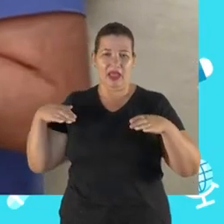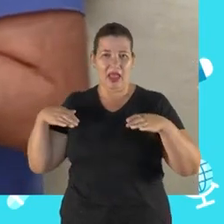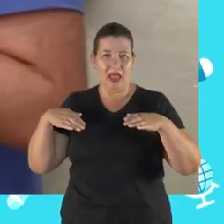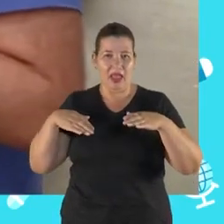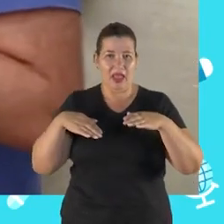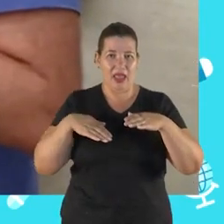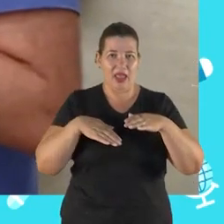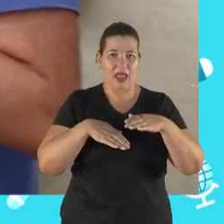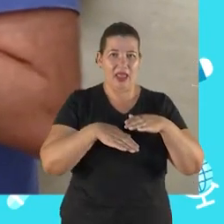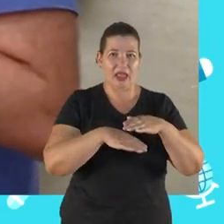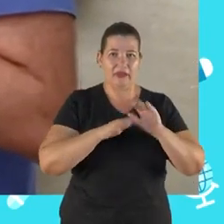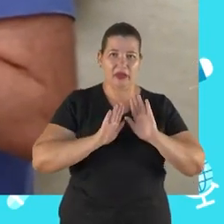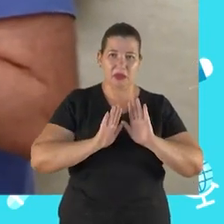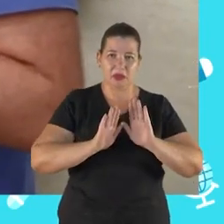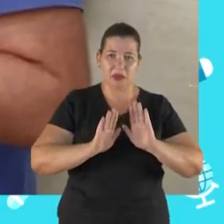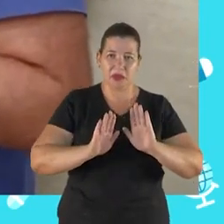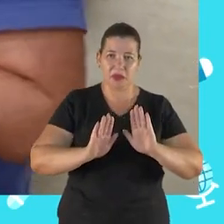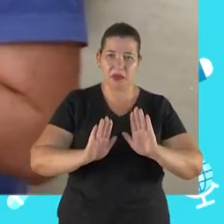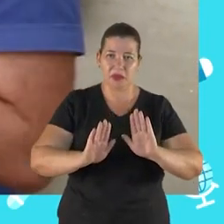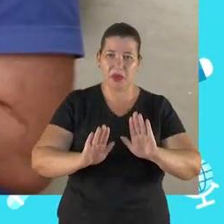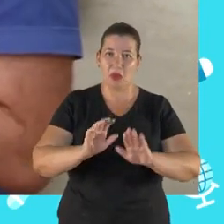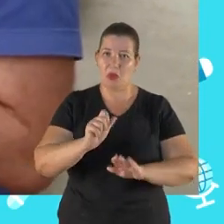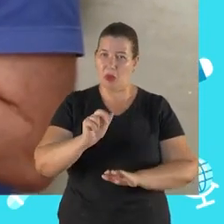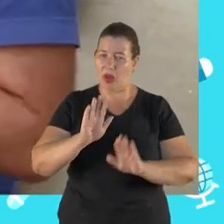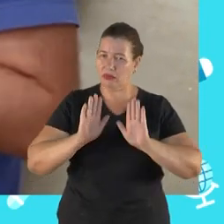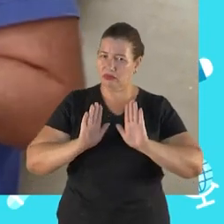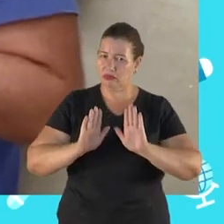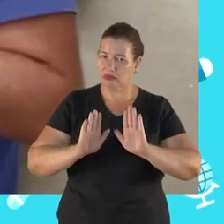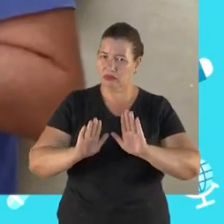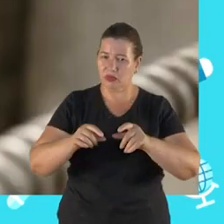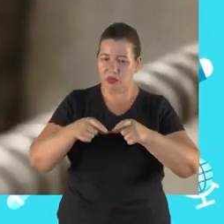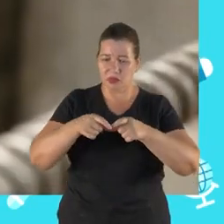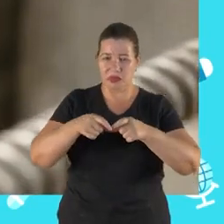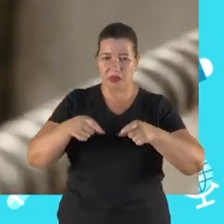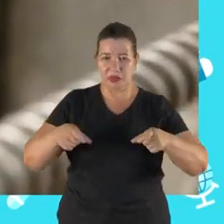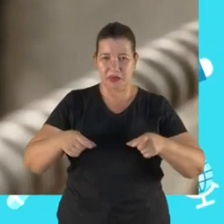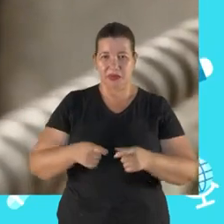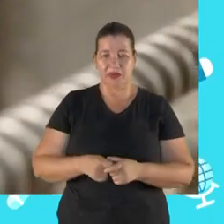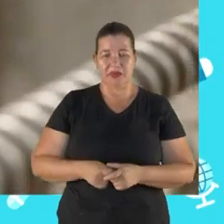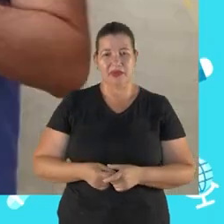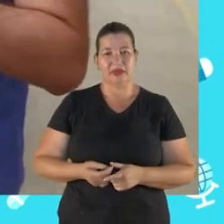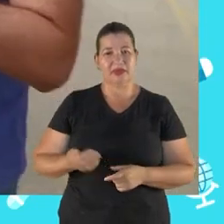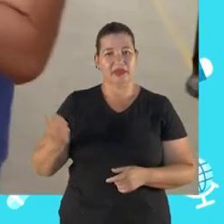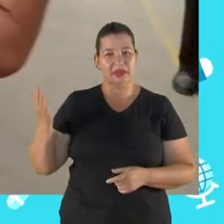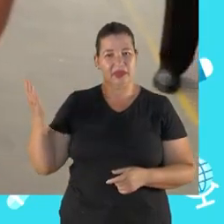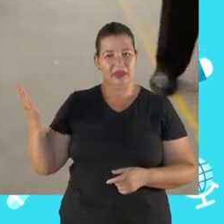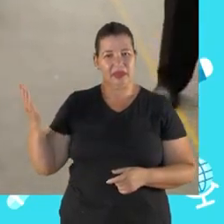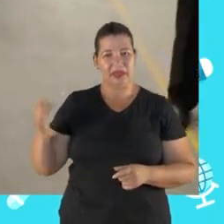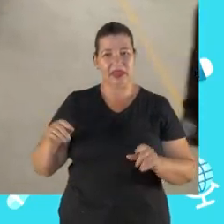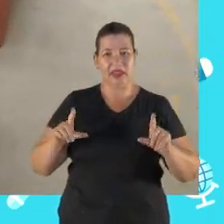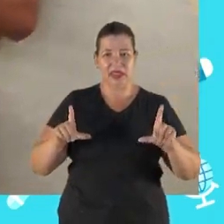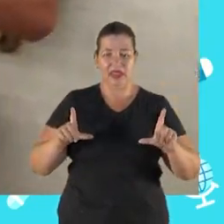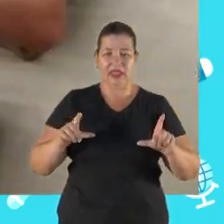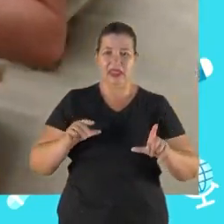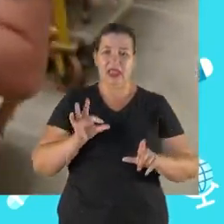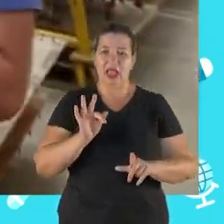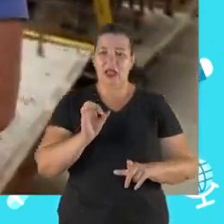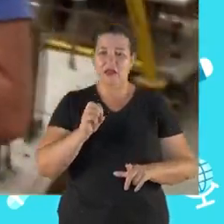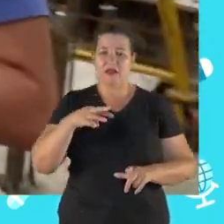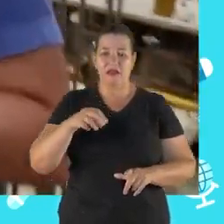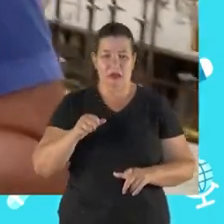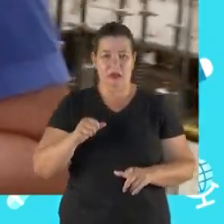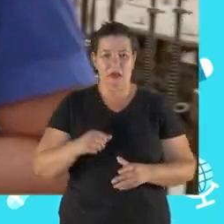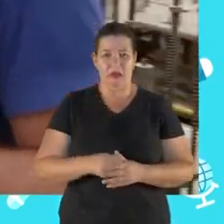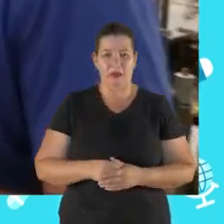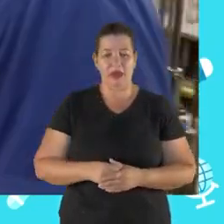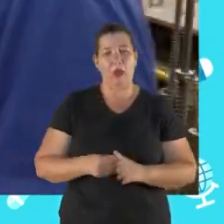aqui vai entrar o poliestireno, ele vai ser empurrado pelo ar comprimido que vem por essas mangueirinhas. Aí ele vem para dentro desse